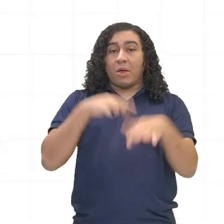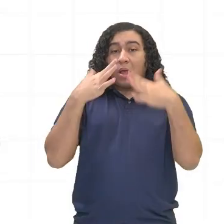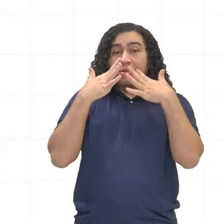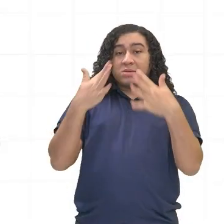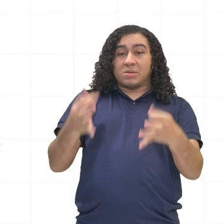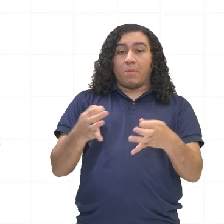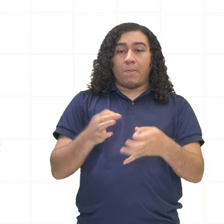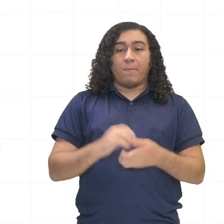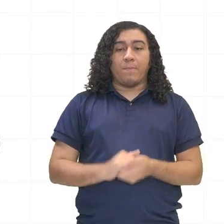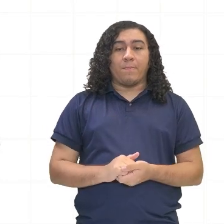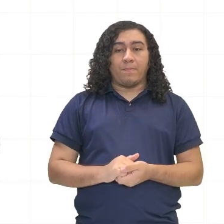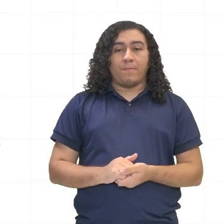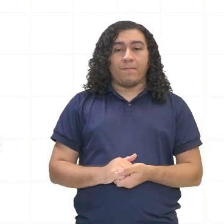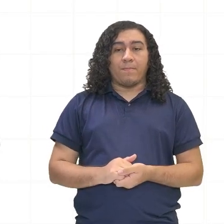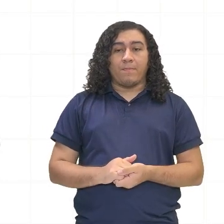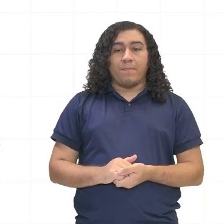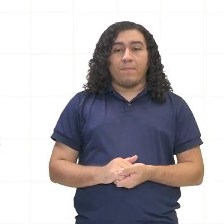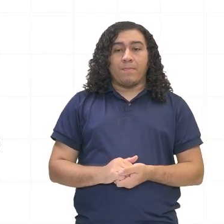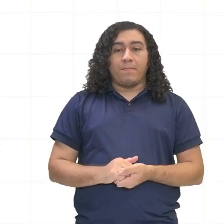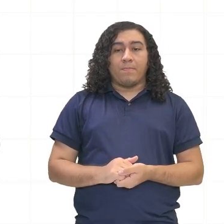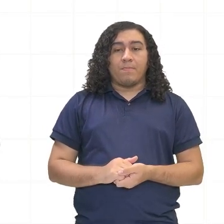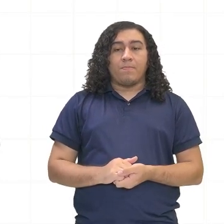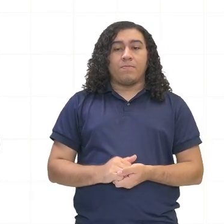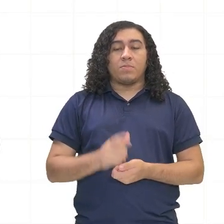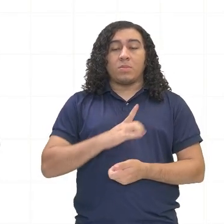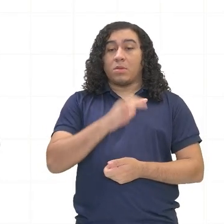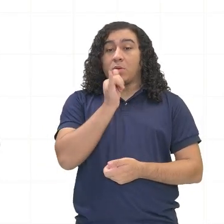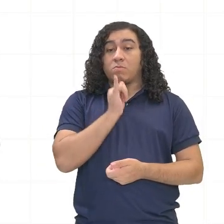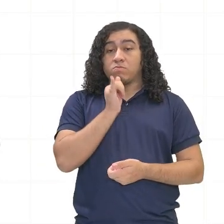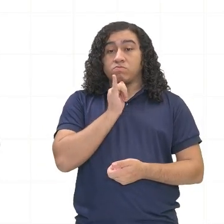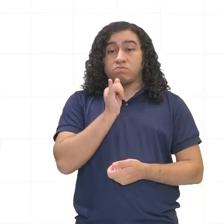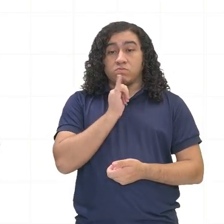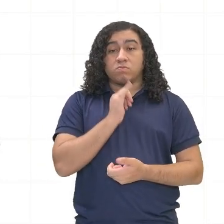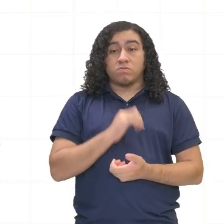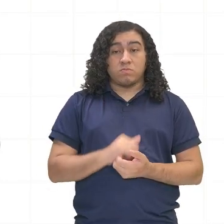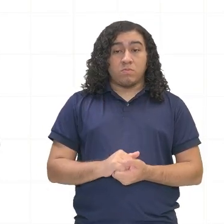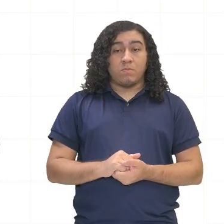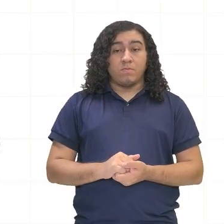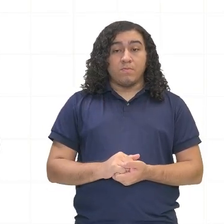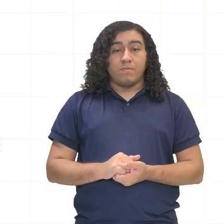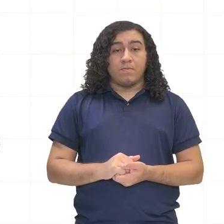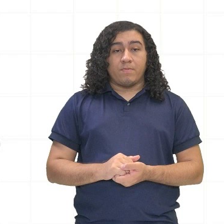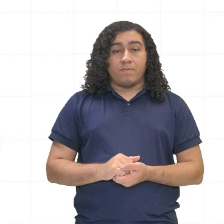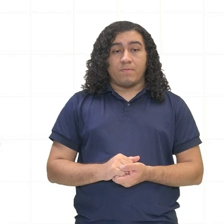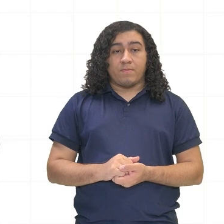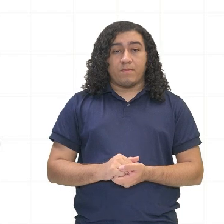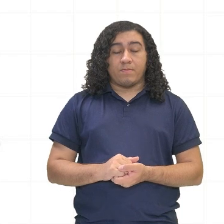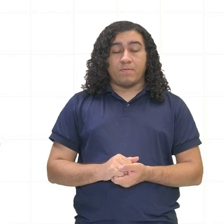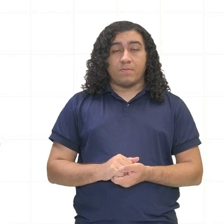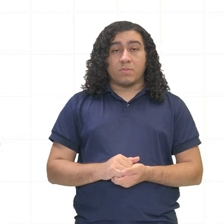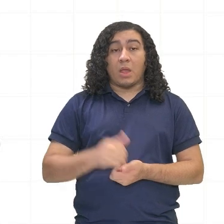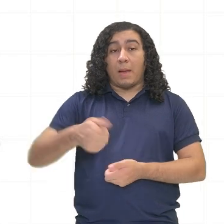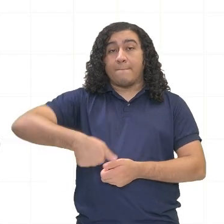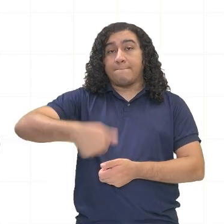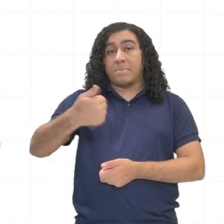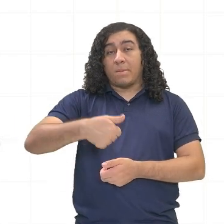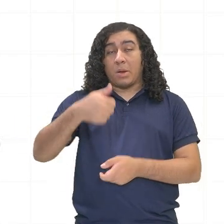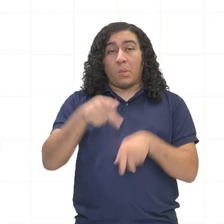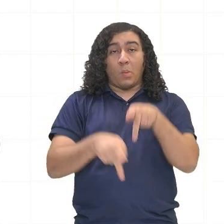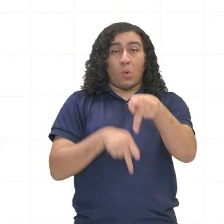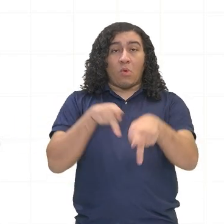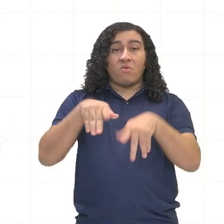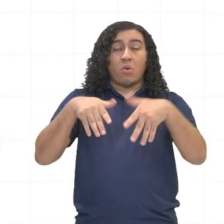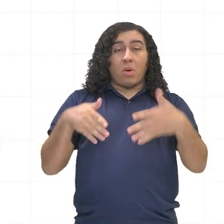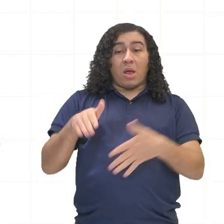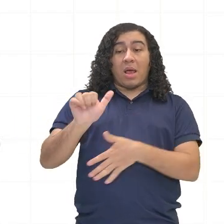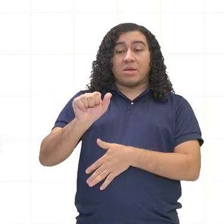olha só, vejamos, então, alguns exemplos. E o primeiro que eu trago para vocês são os astecas, tá? Que são